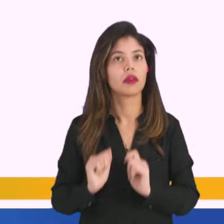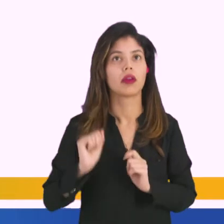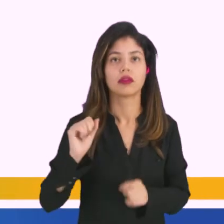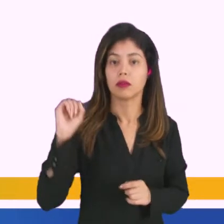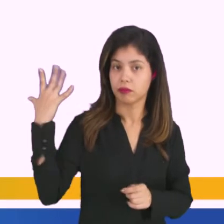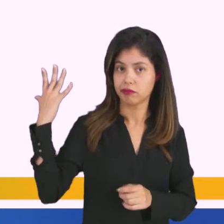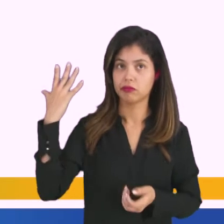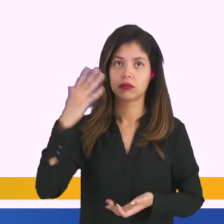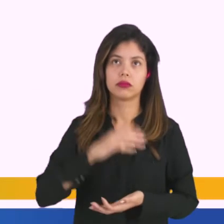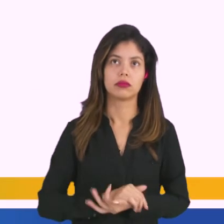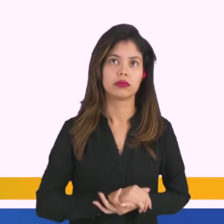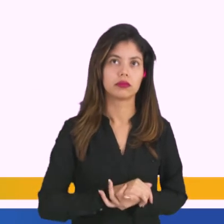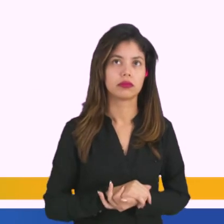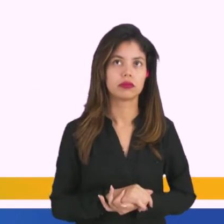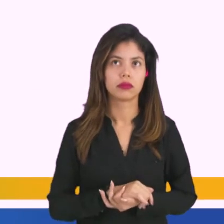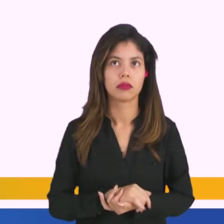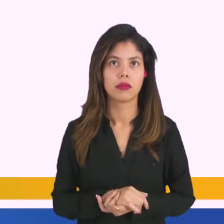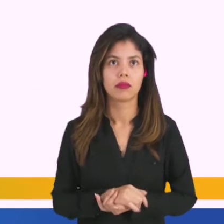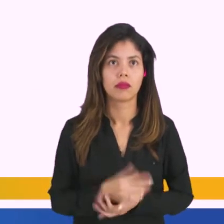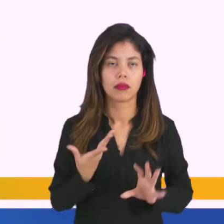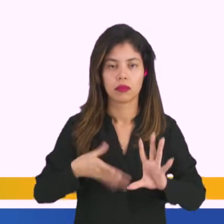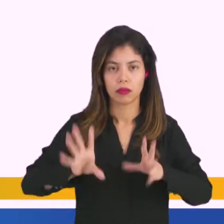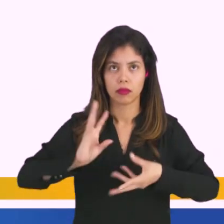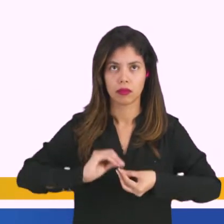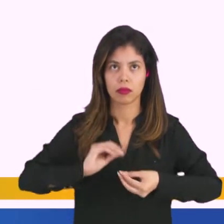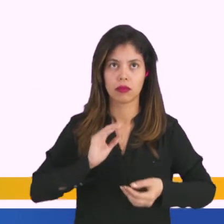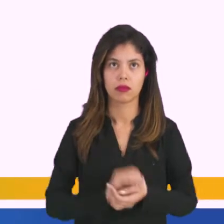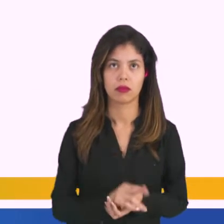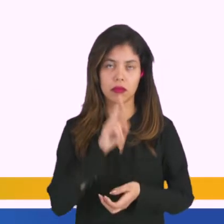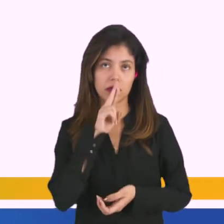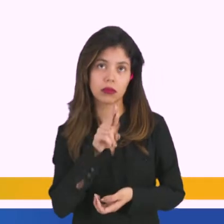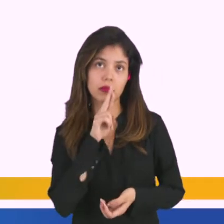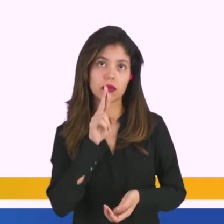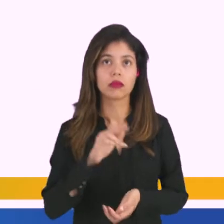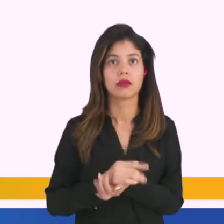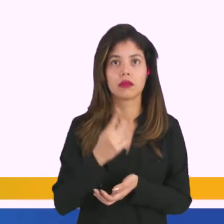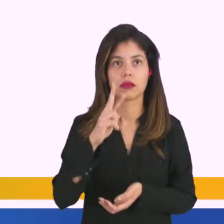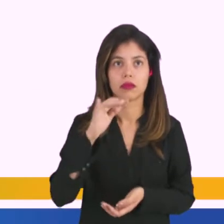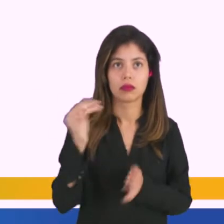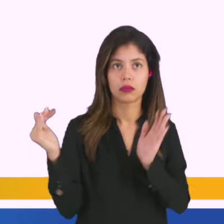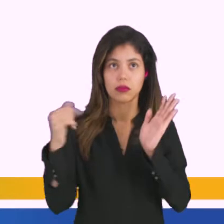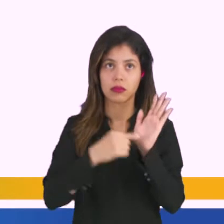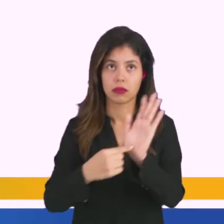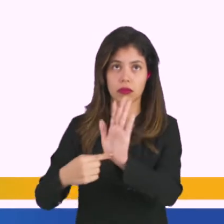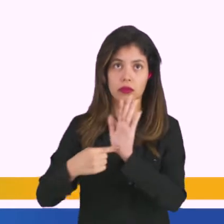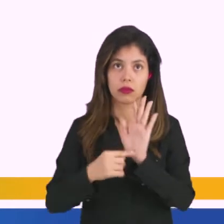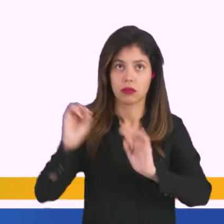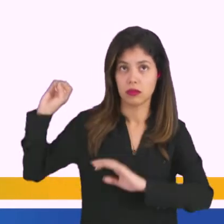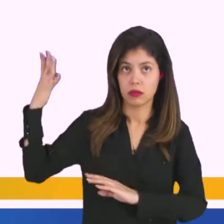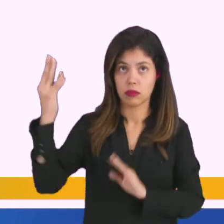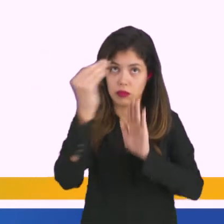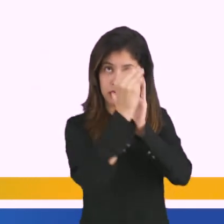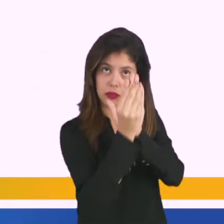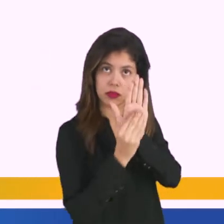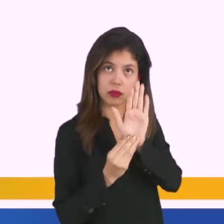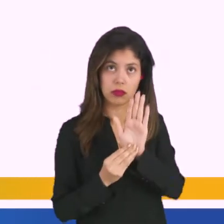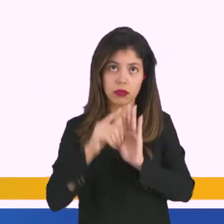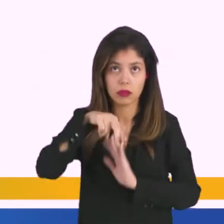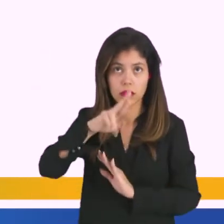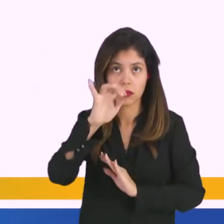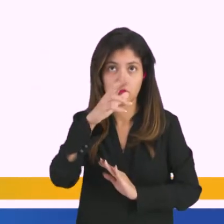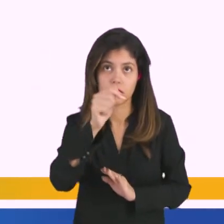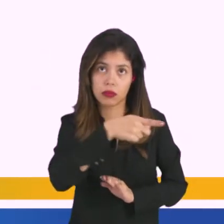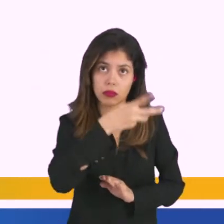acontecer. Então, resumindo aí, o cálculo da probabilidade de um determinado evento acontecer é dado